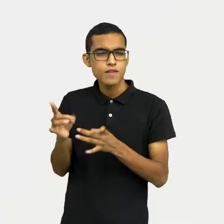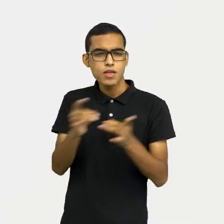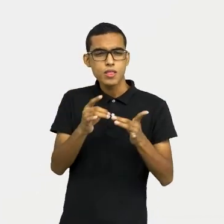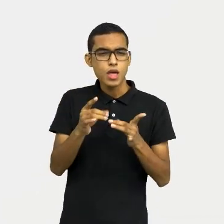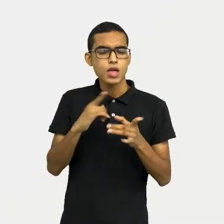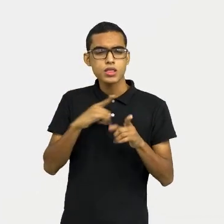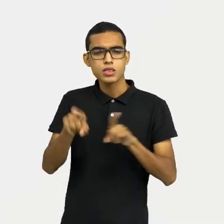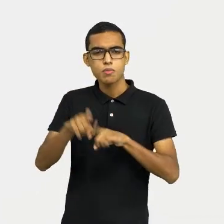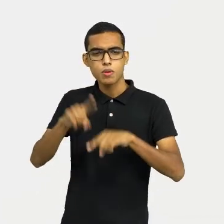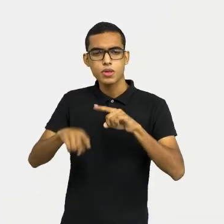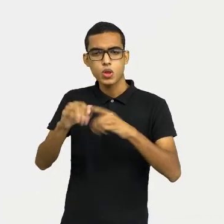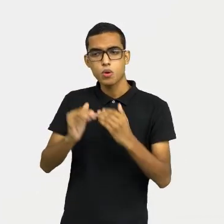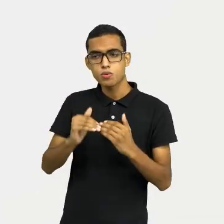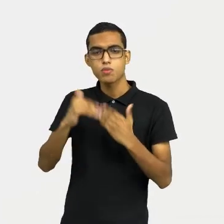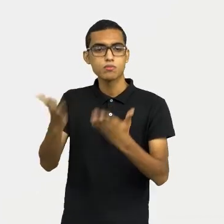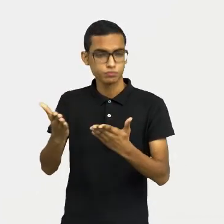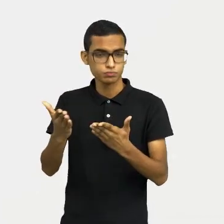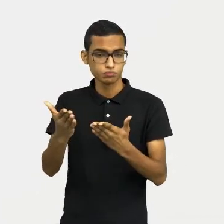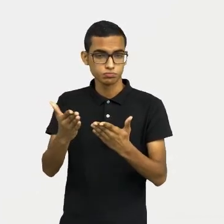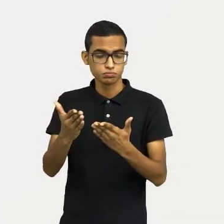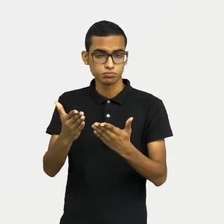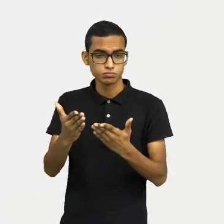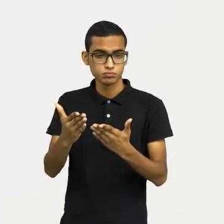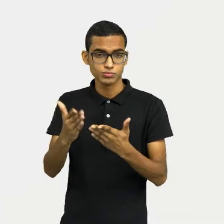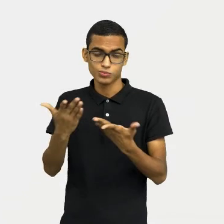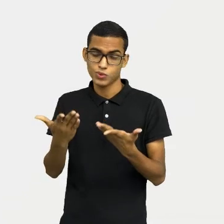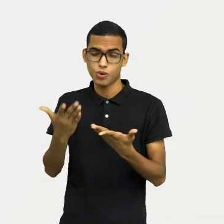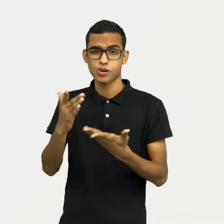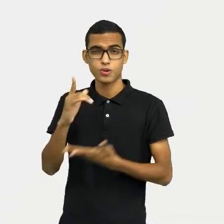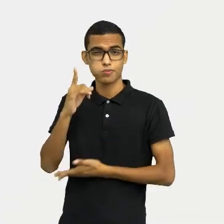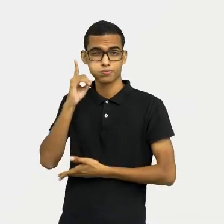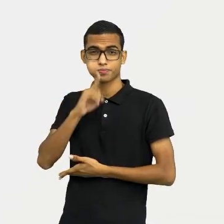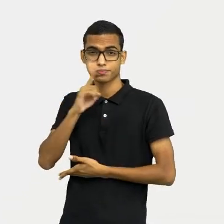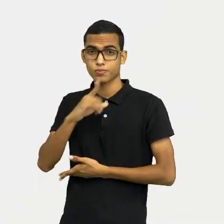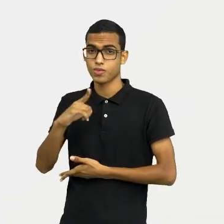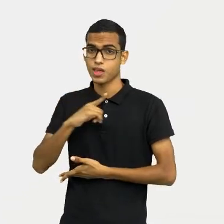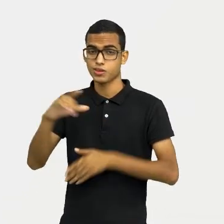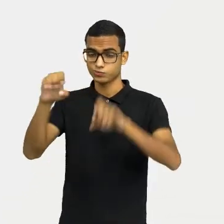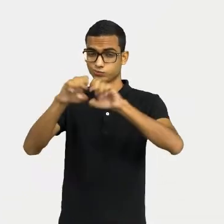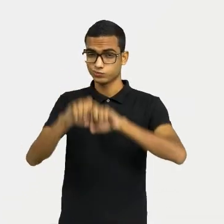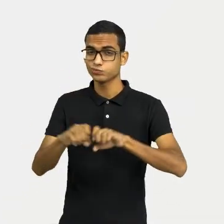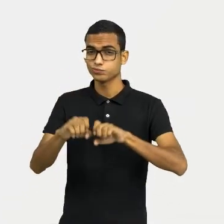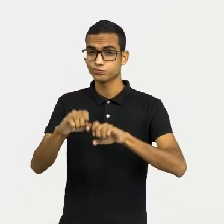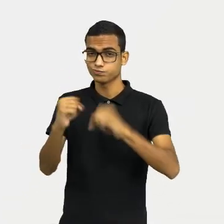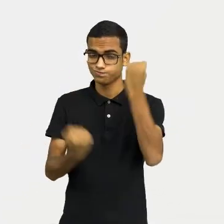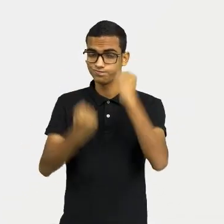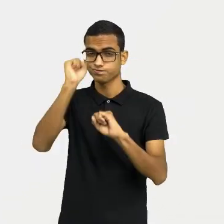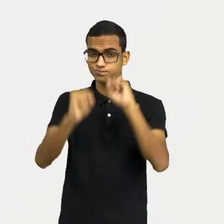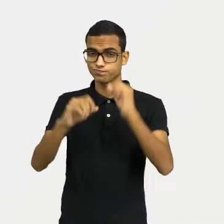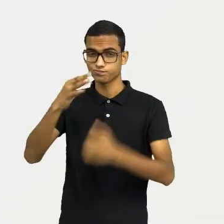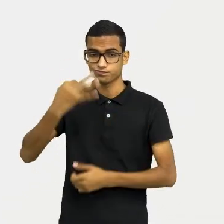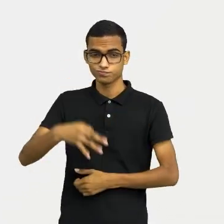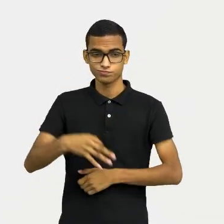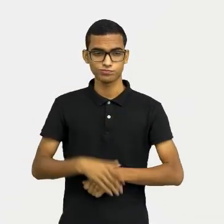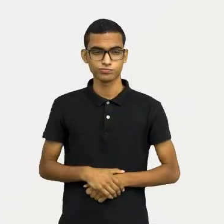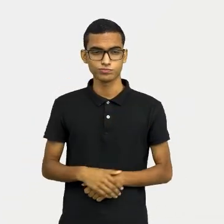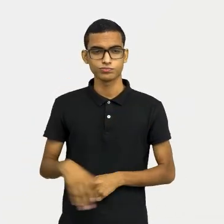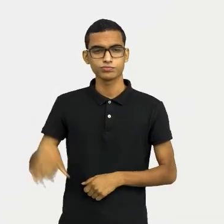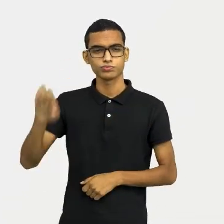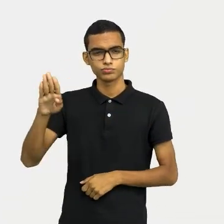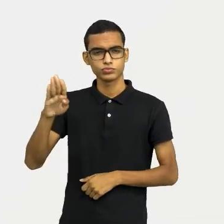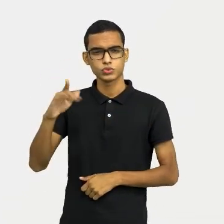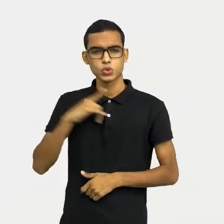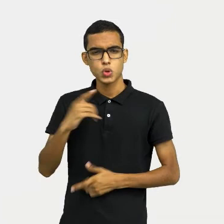acontecer, né, gente? Até porque os Estados Unidos ele tem ali uma estrutura industrializada. Superprodução da indústria dos Estados Unidos da América,